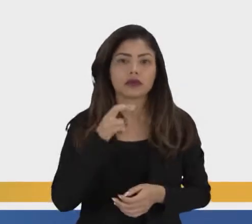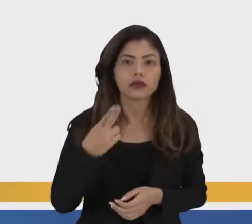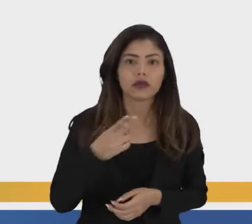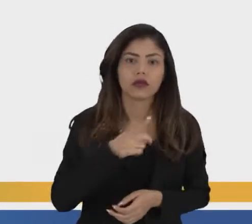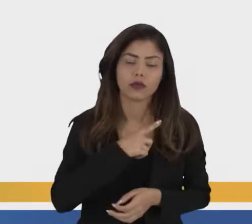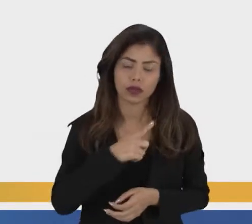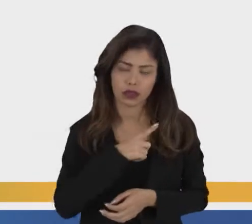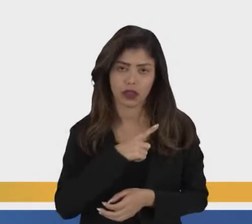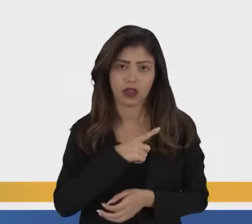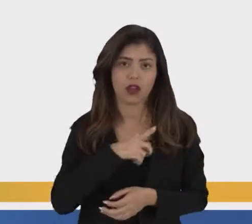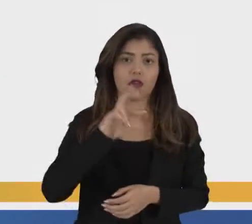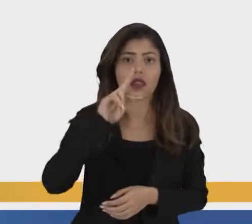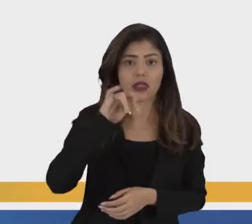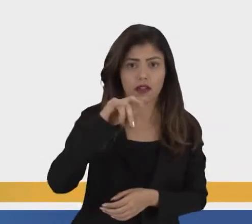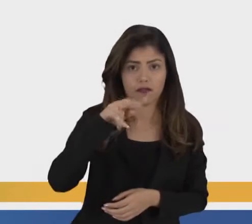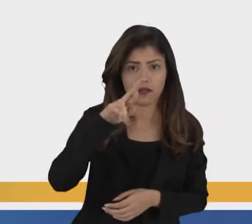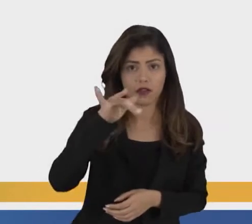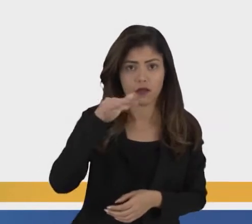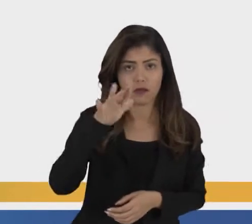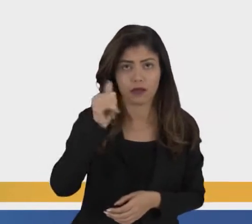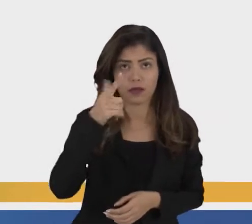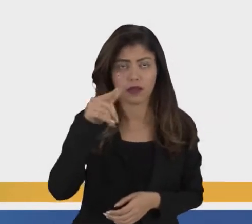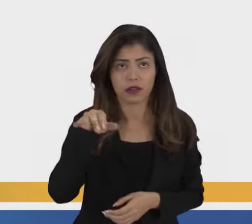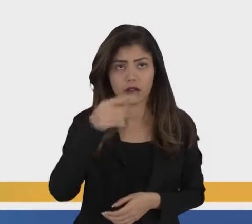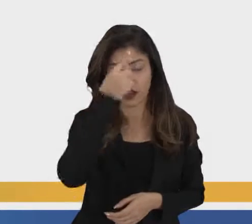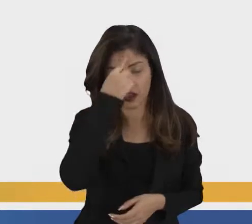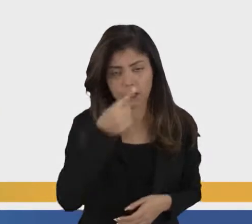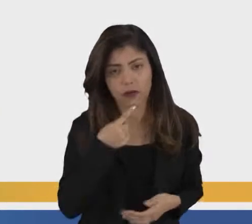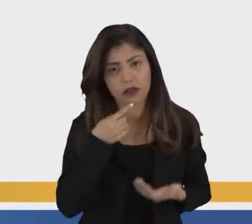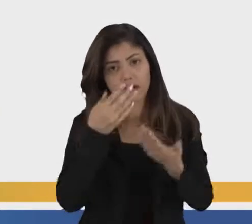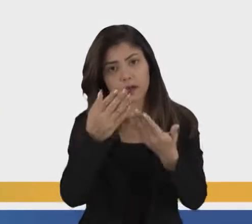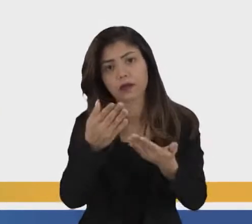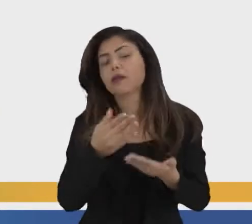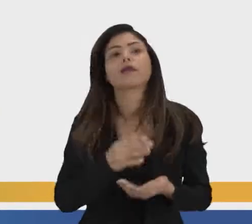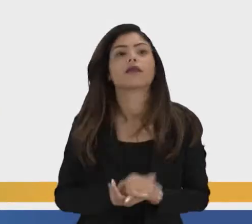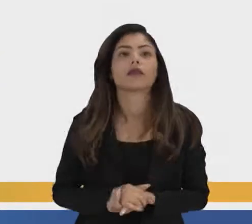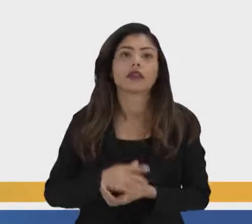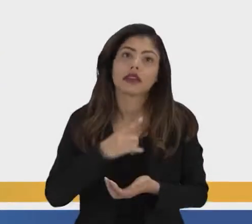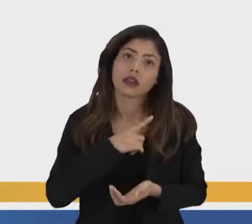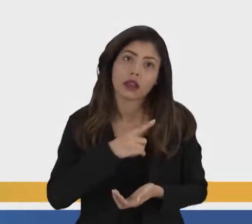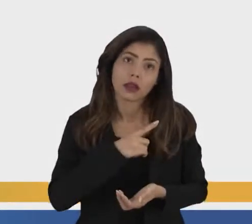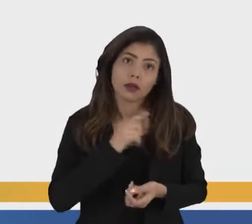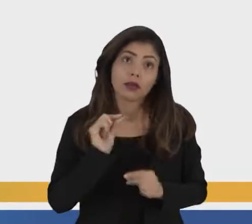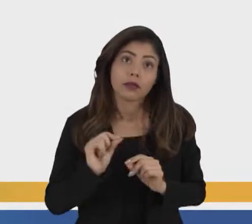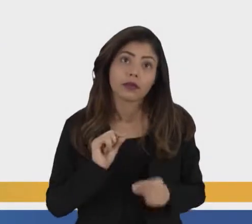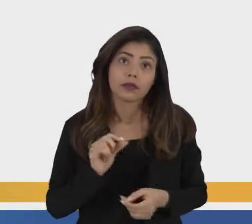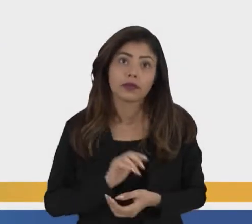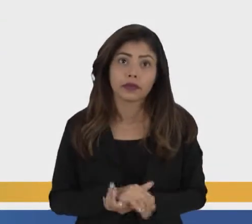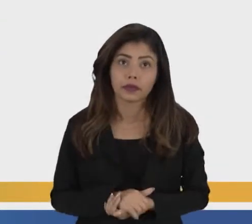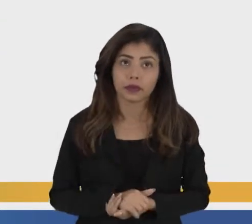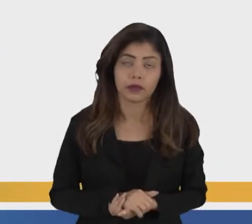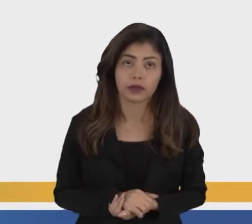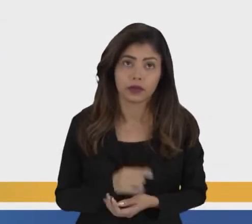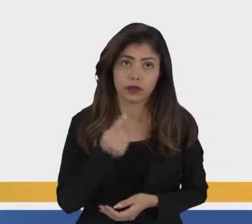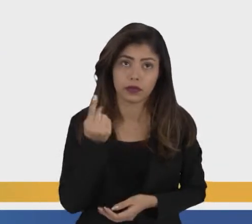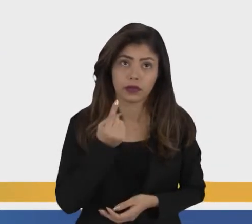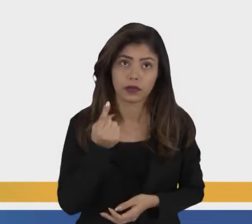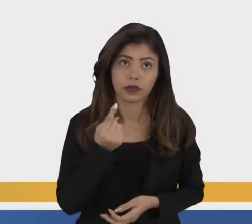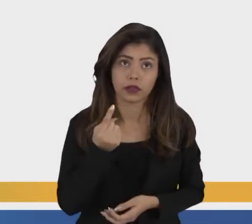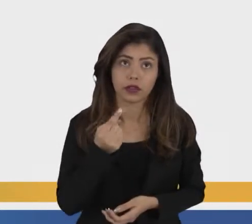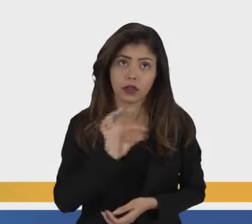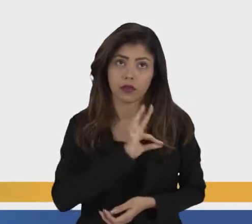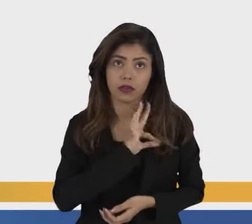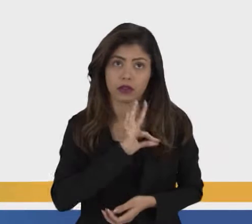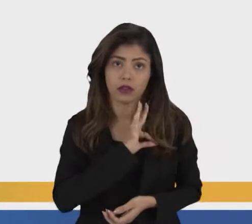deformação. Vejam aí as imagens que estão aparecendo. Nós temos aí um